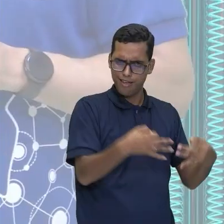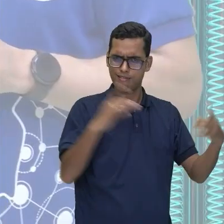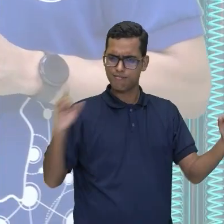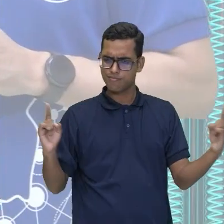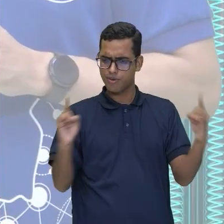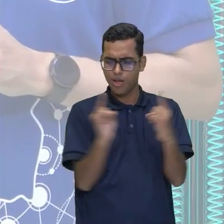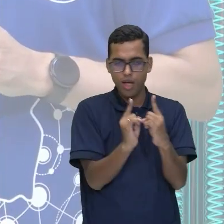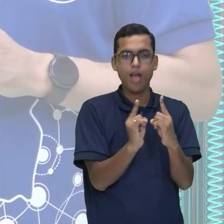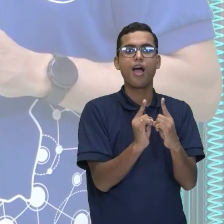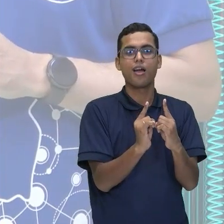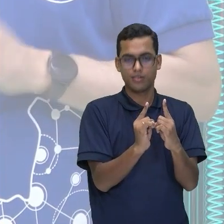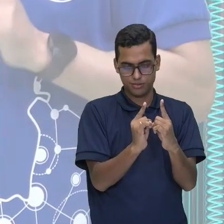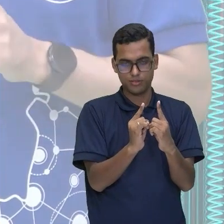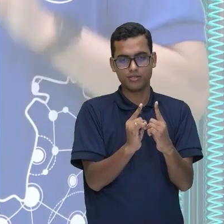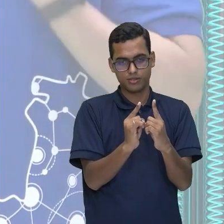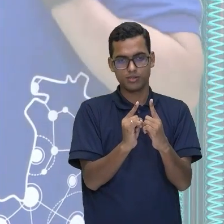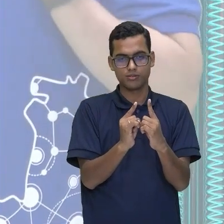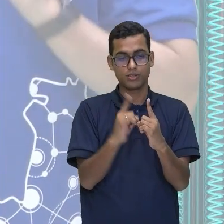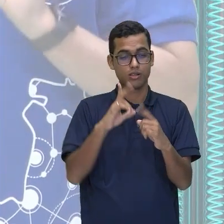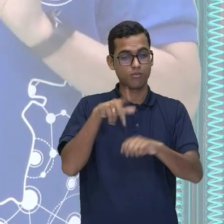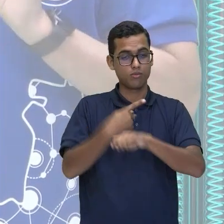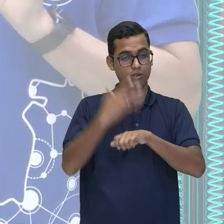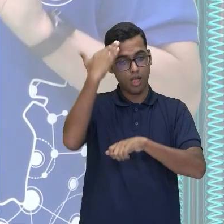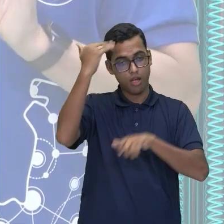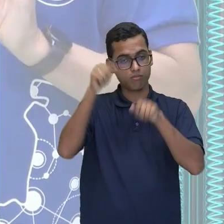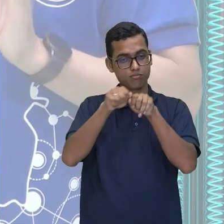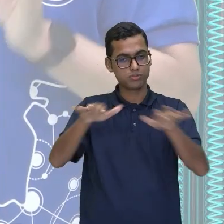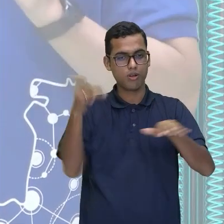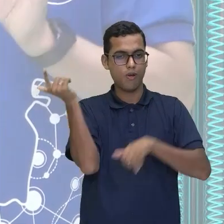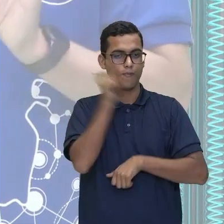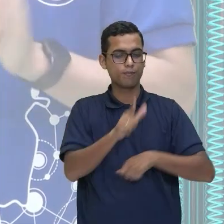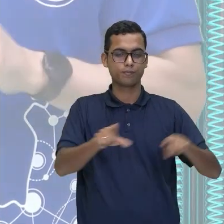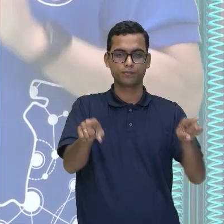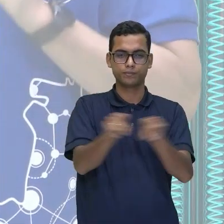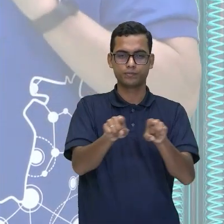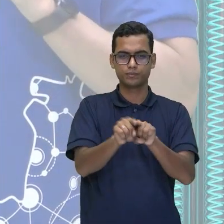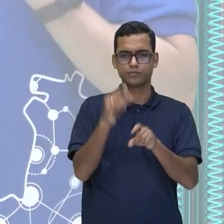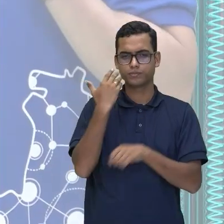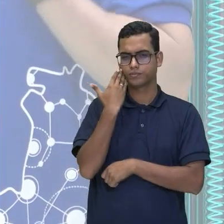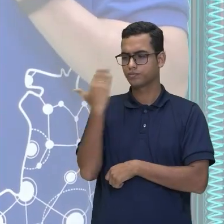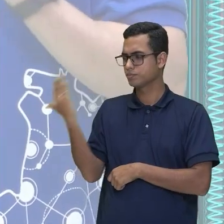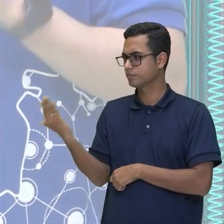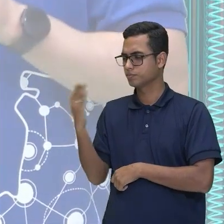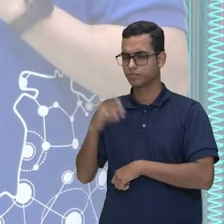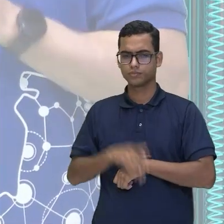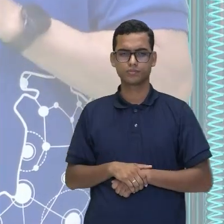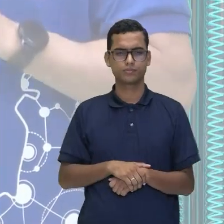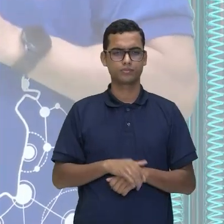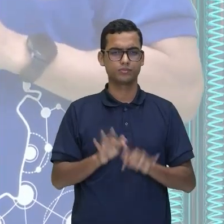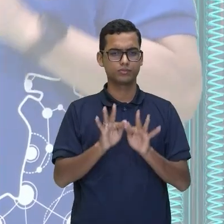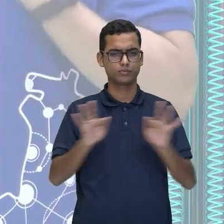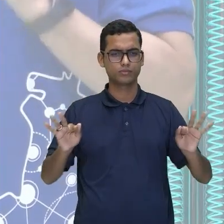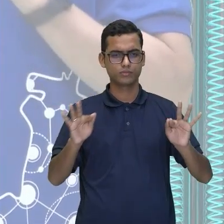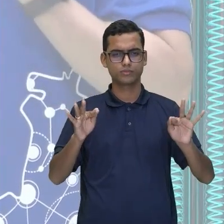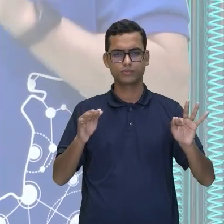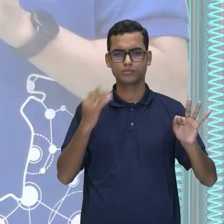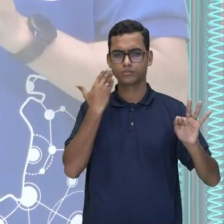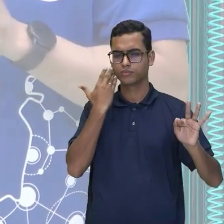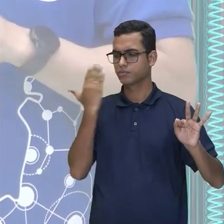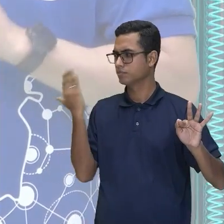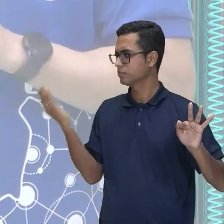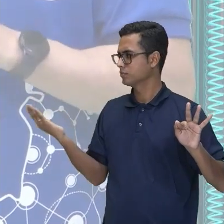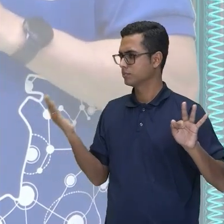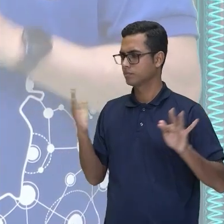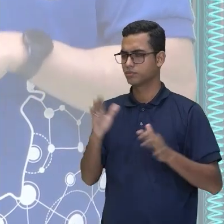Se eles conhecerem, know, o verbo to know não é que know, é know, a pronúncia. If they know, se eles conhecerem, if they